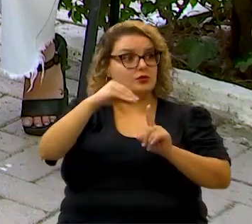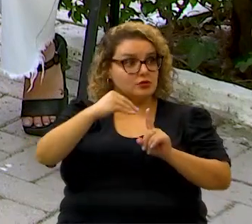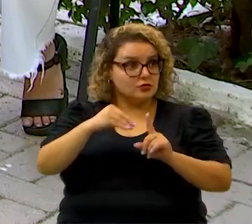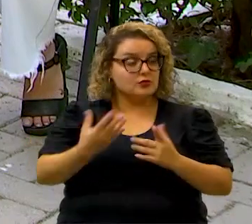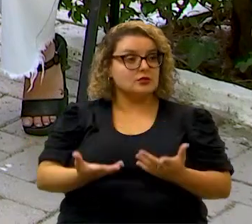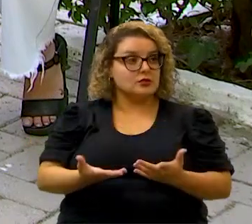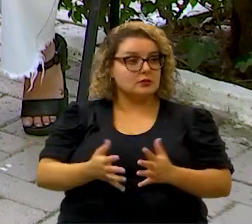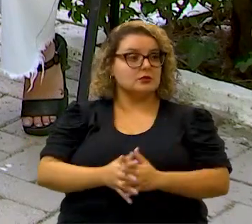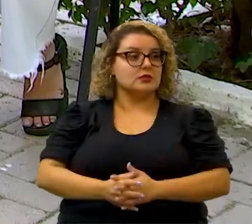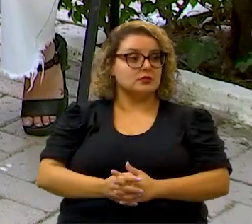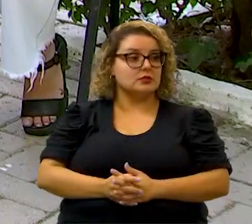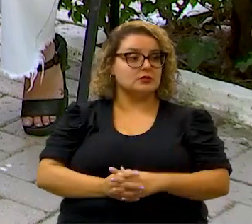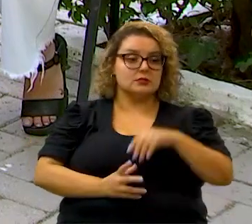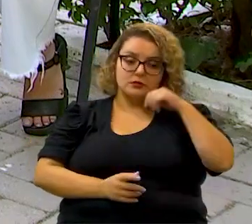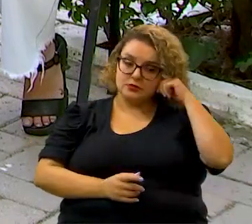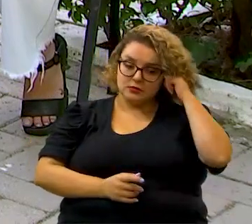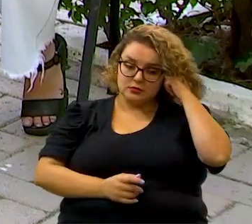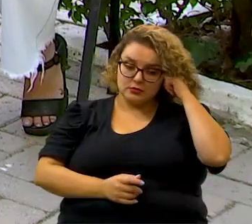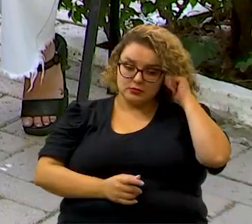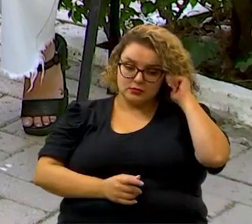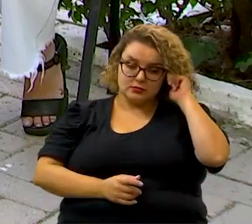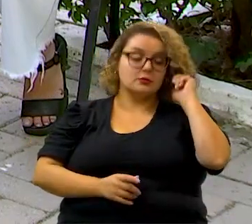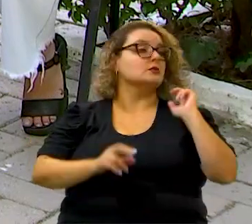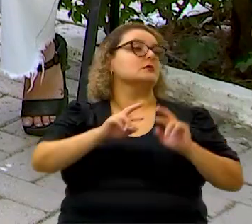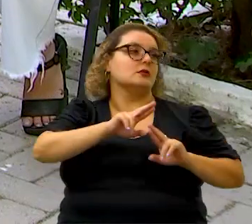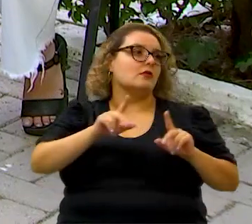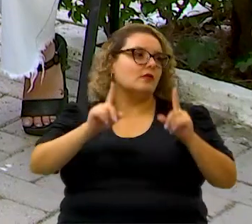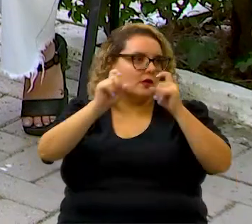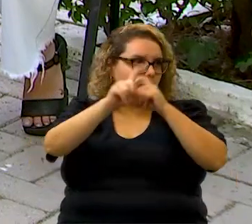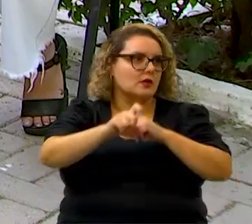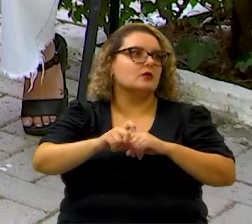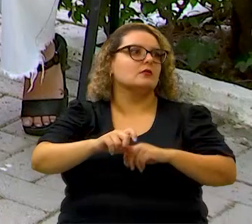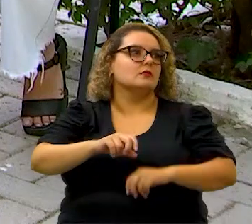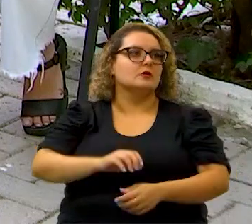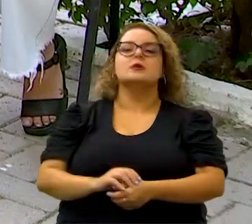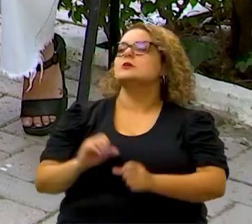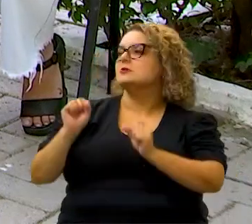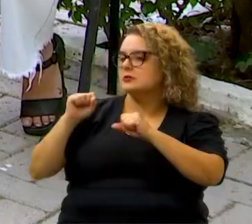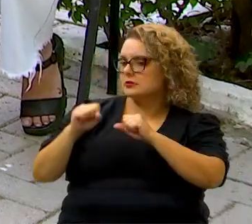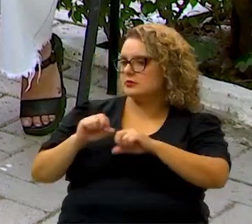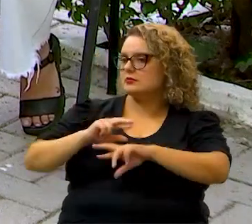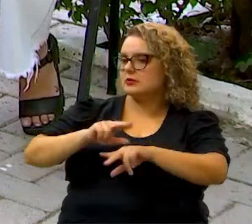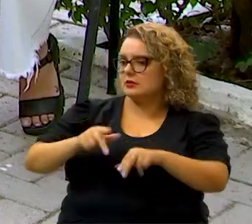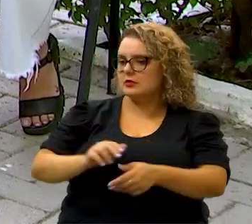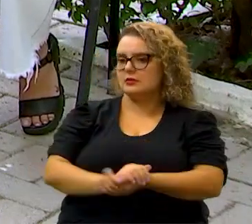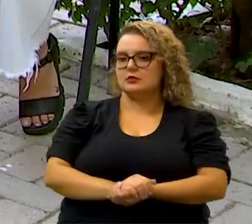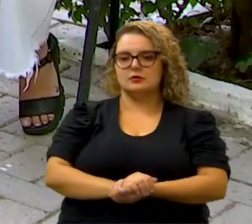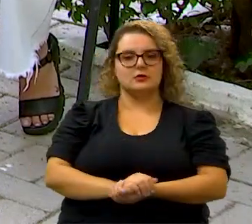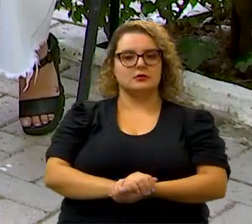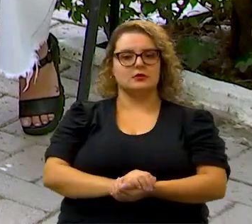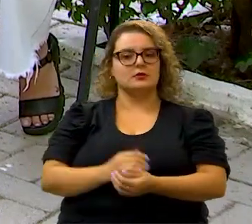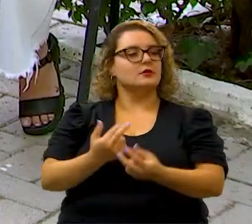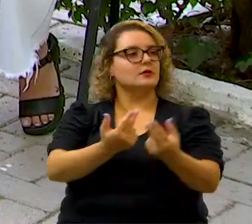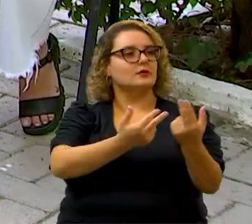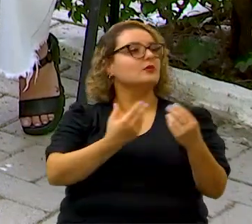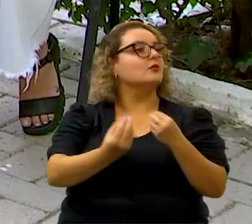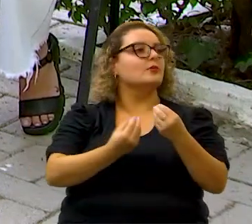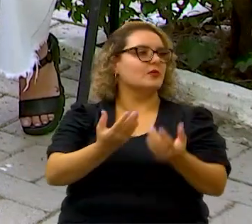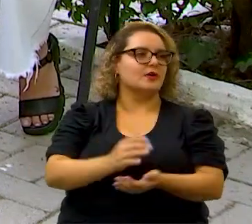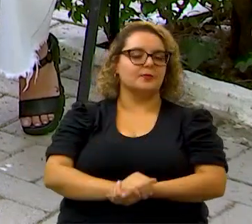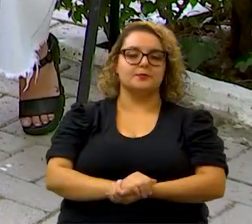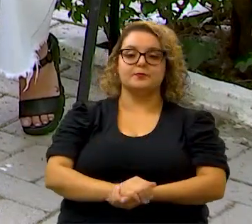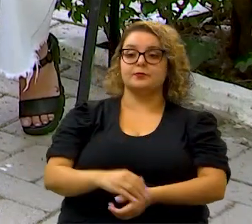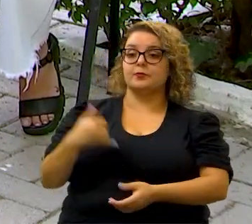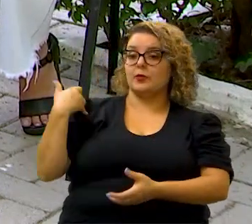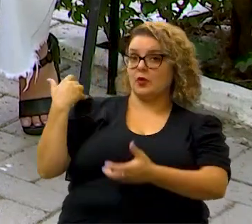numa situação de vulnerabilidade, e são vários casos, várias complexidades. Sim, vários casos. E elas se convivem em harmonia, como